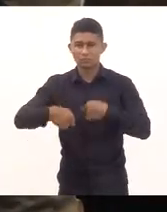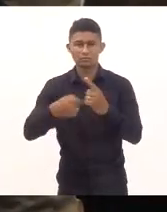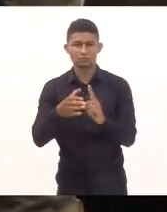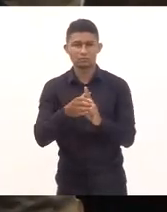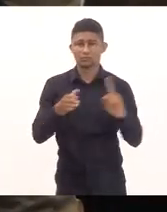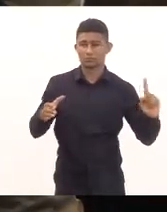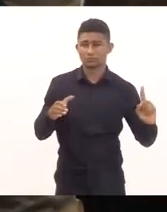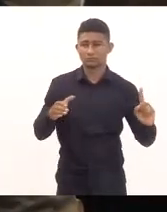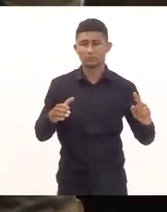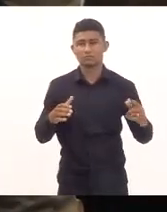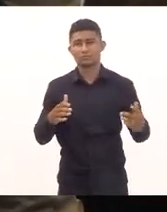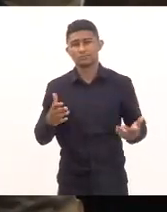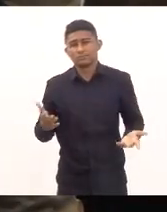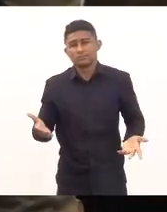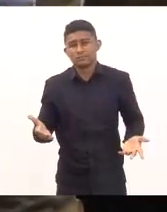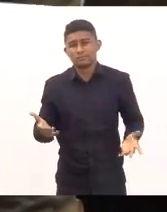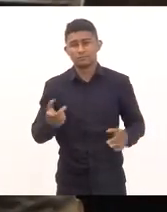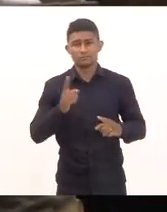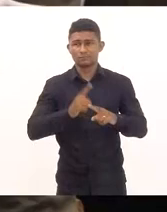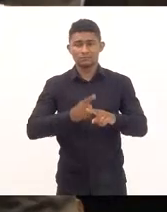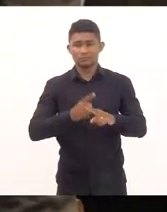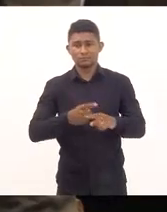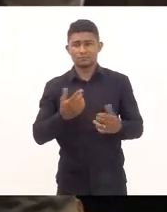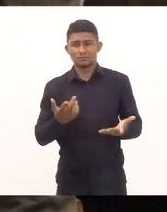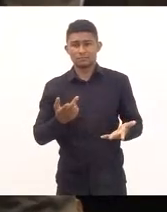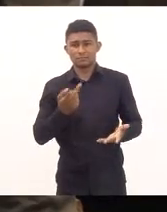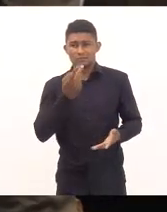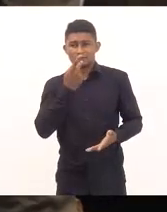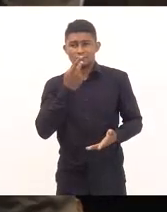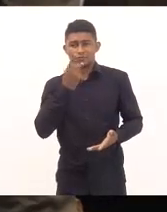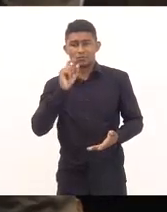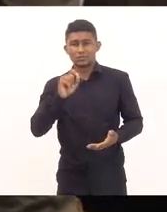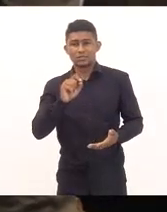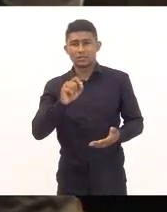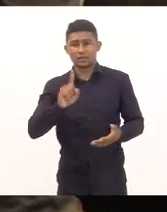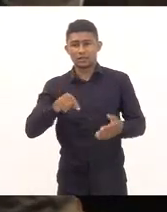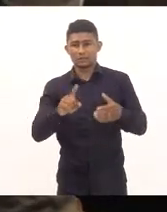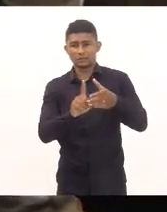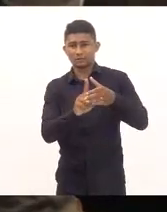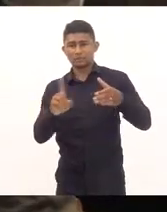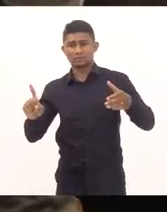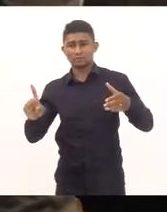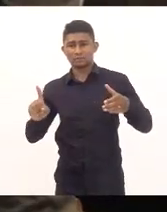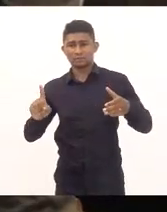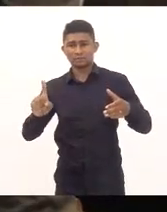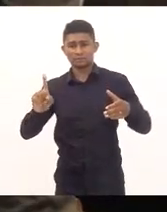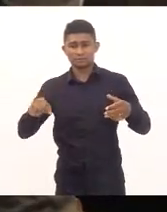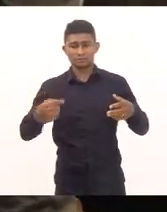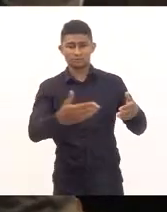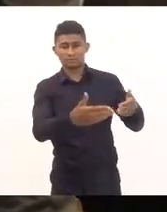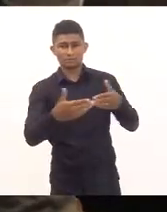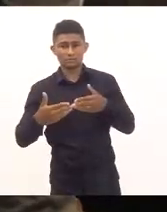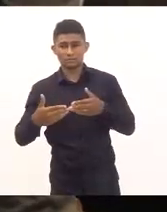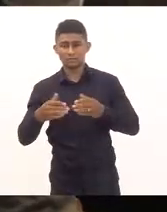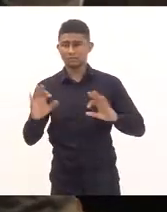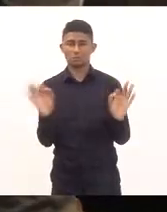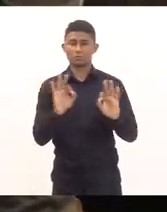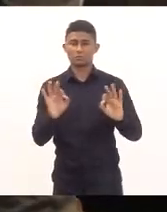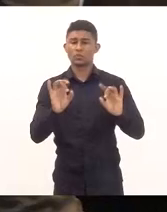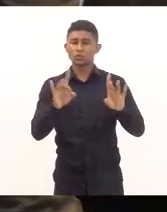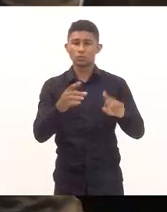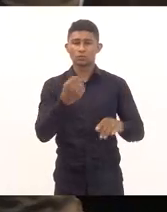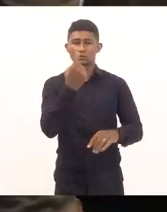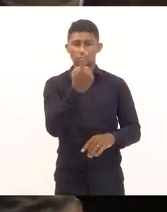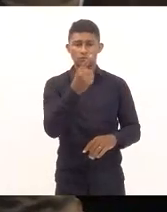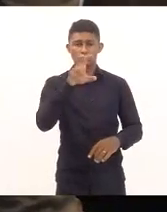tem que acontecer, pô. Porque a gente não está falando aqui de pensionista, a gente não está falando aqui de reserva. A gente só falou dos